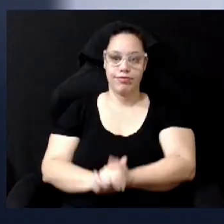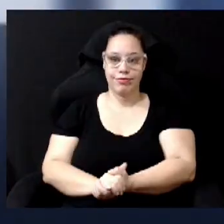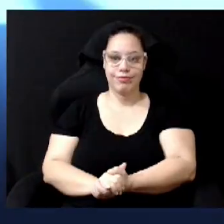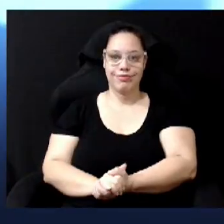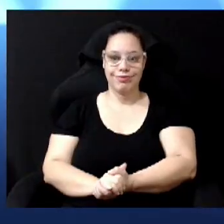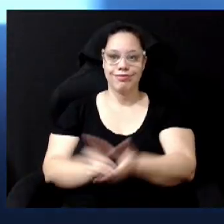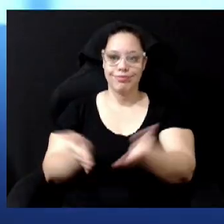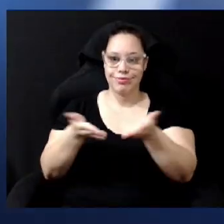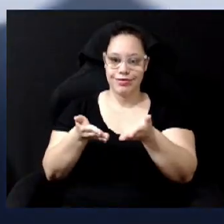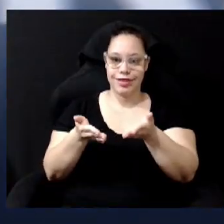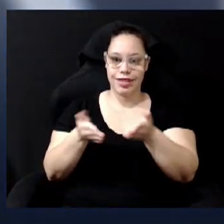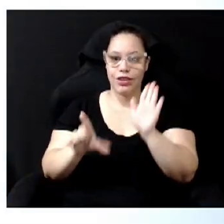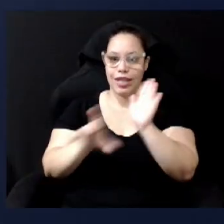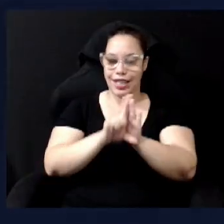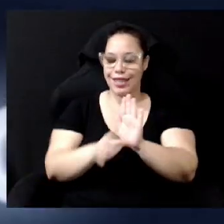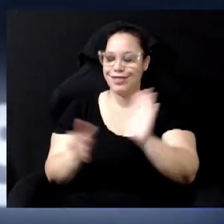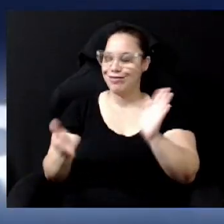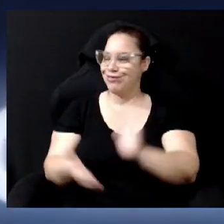lei.